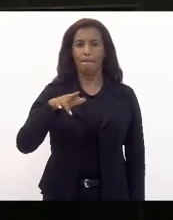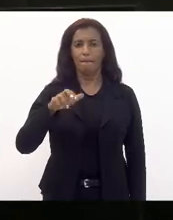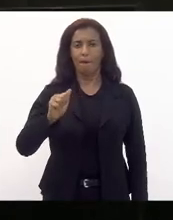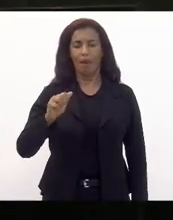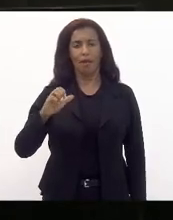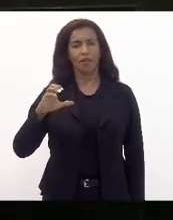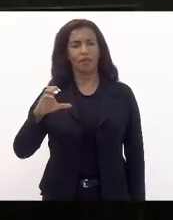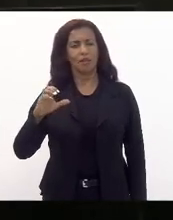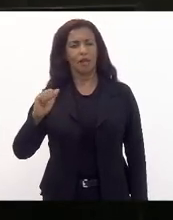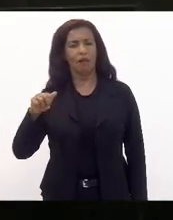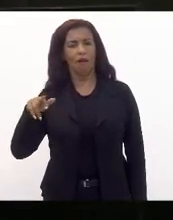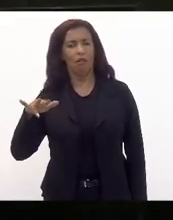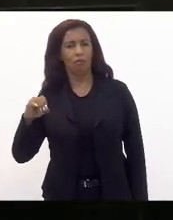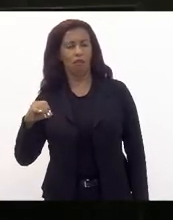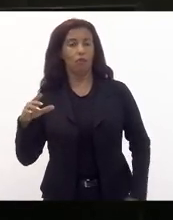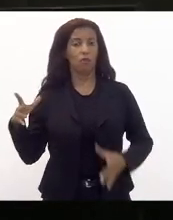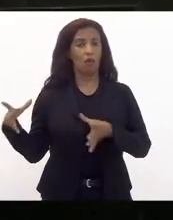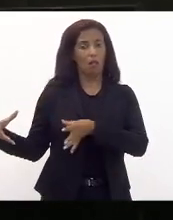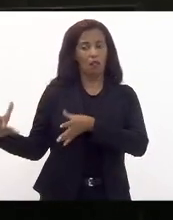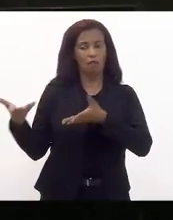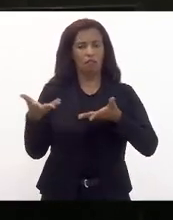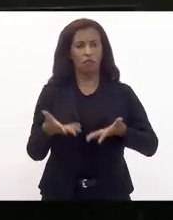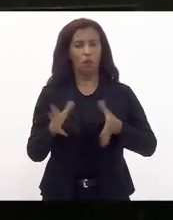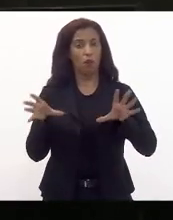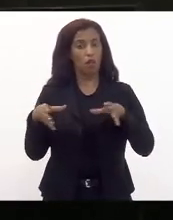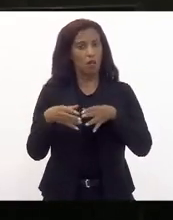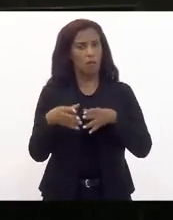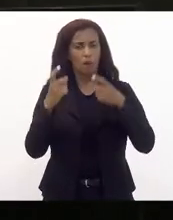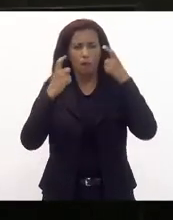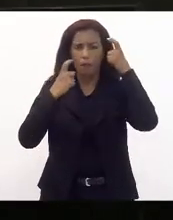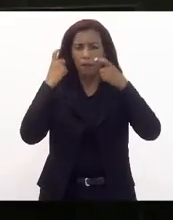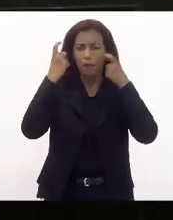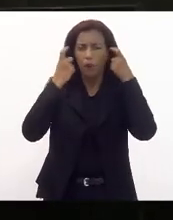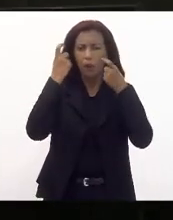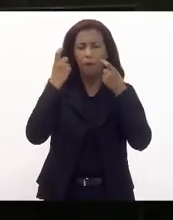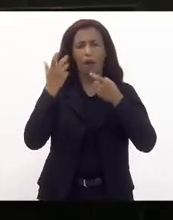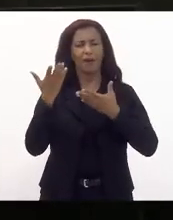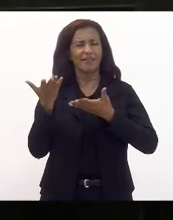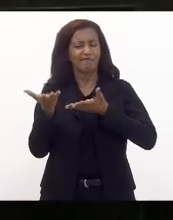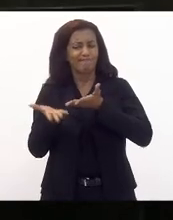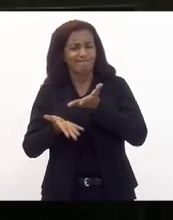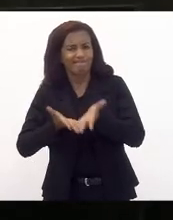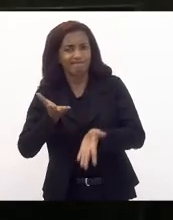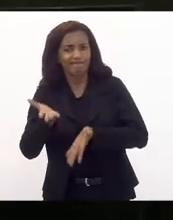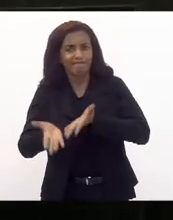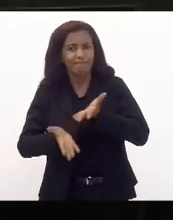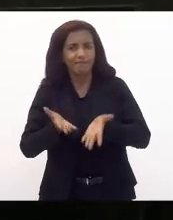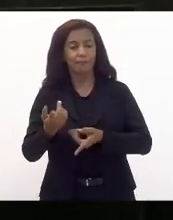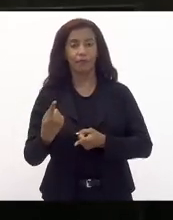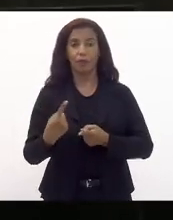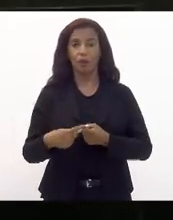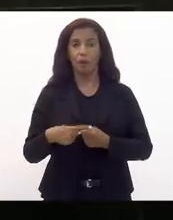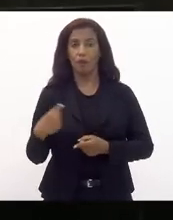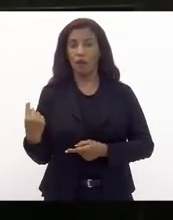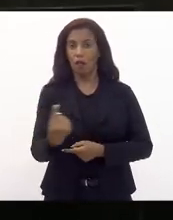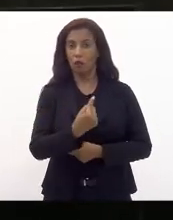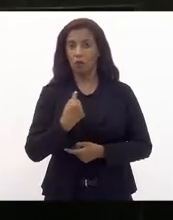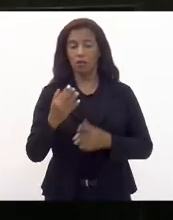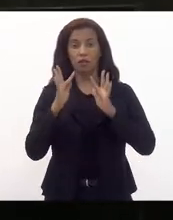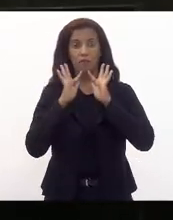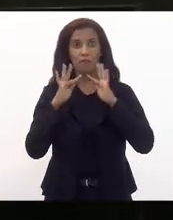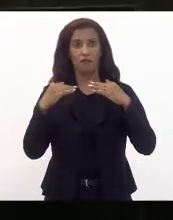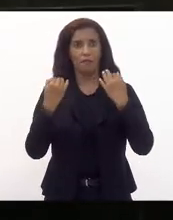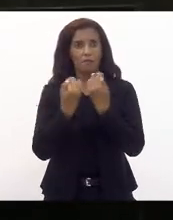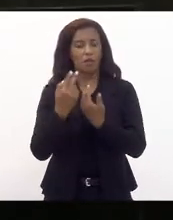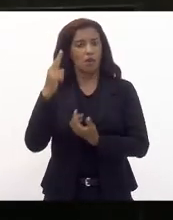com toda sua equipe muito preocupada muito atenciosa porque a nossa família